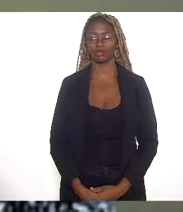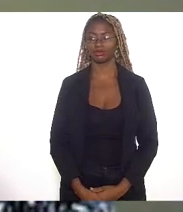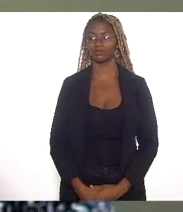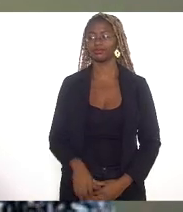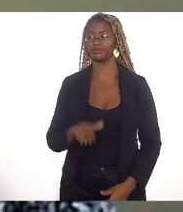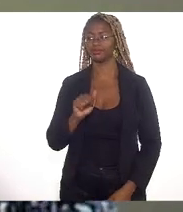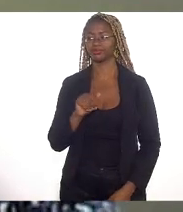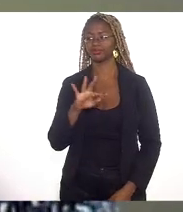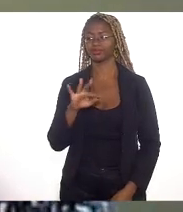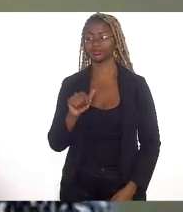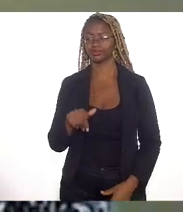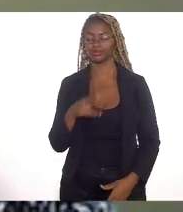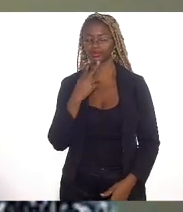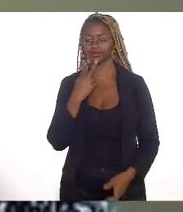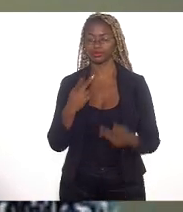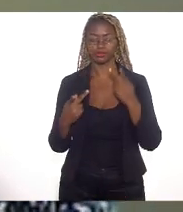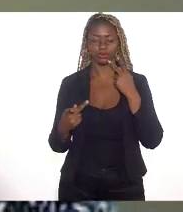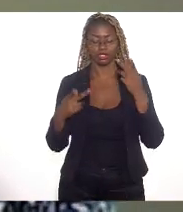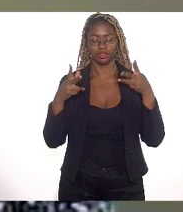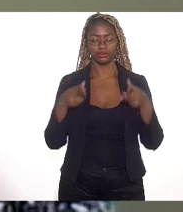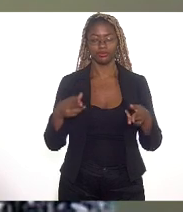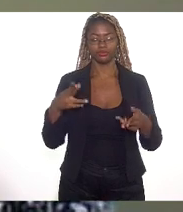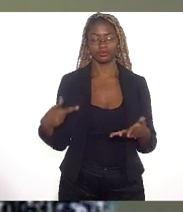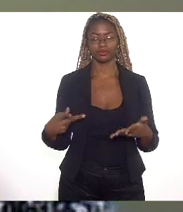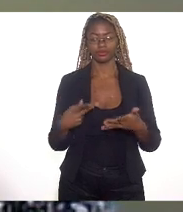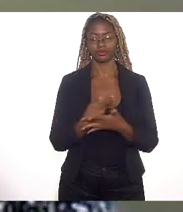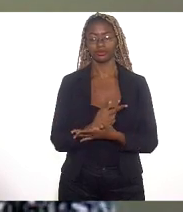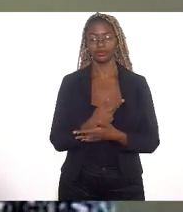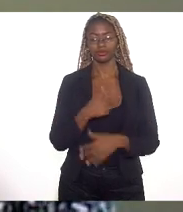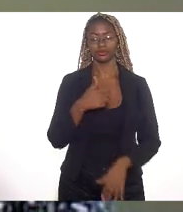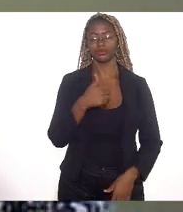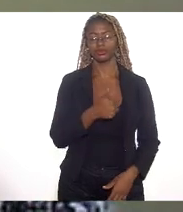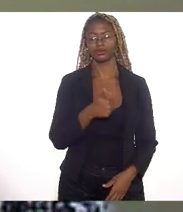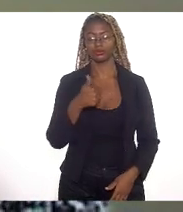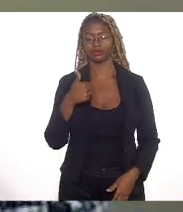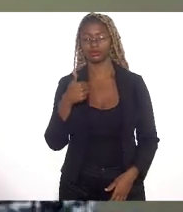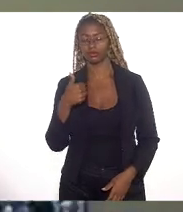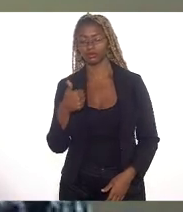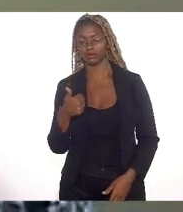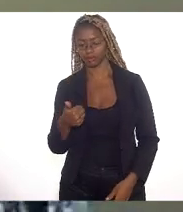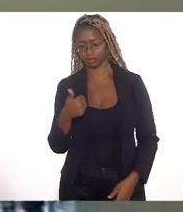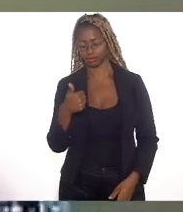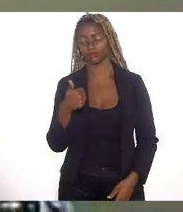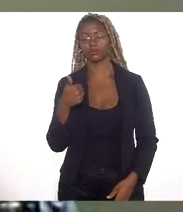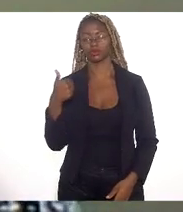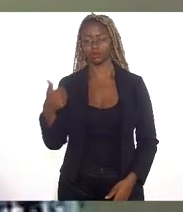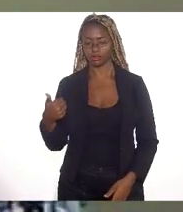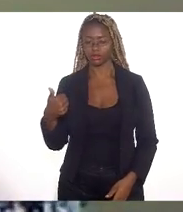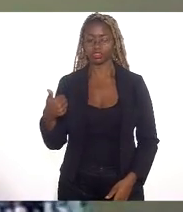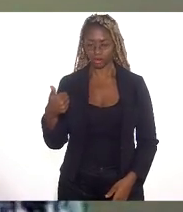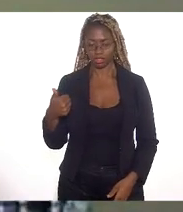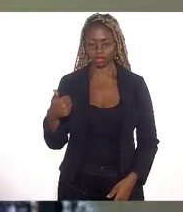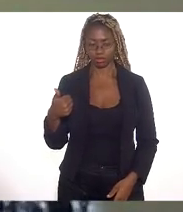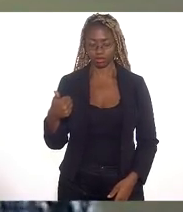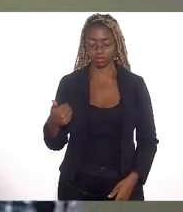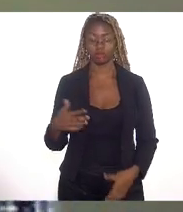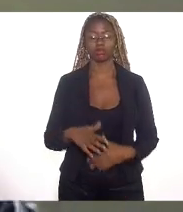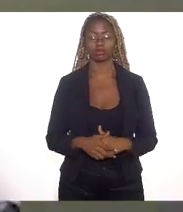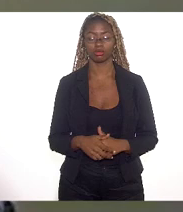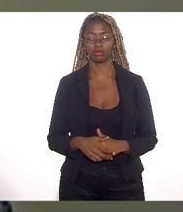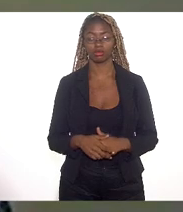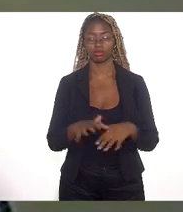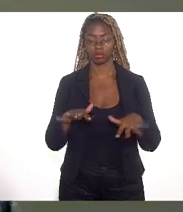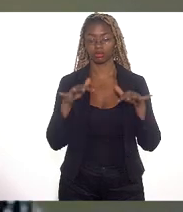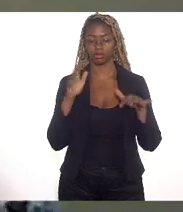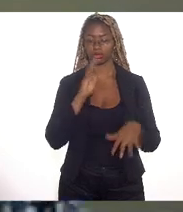o ocorrido na 101ª sessão extraordinária, que iniciada às 14 horas e 54 minutos, encerrou-se às